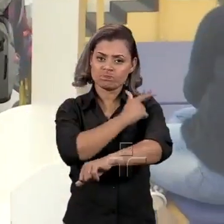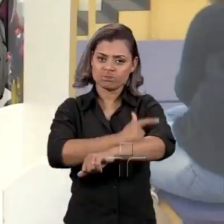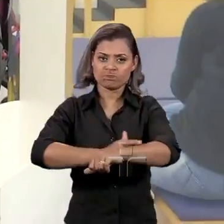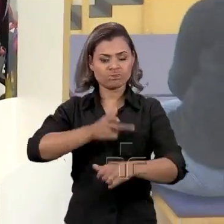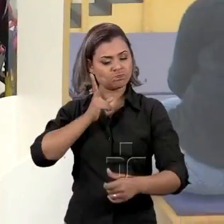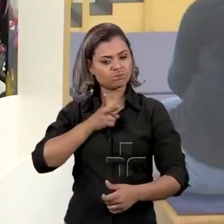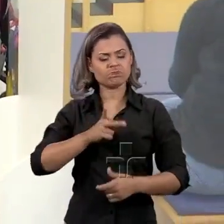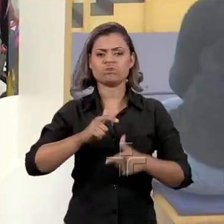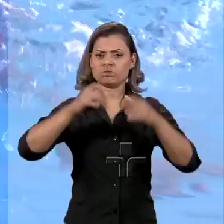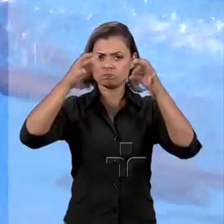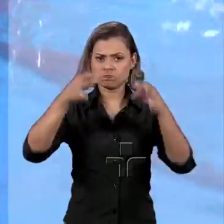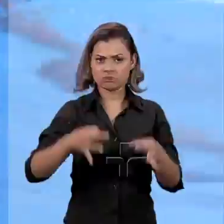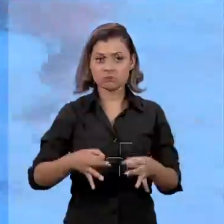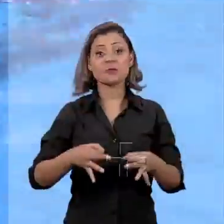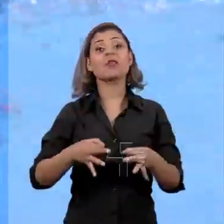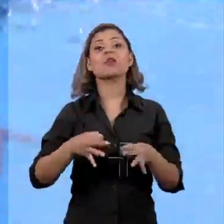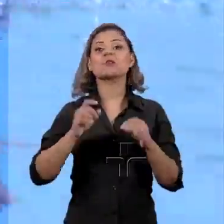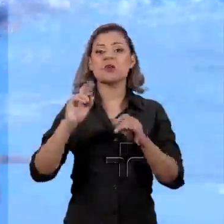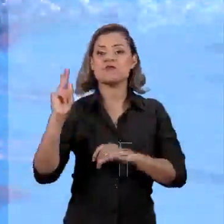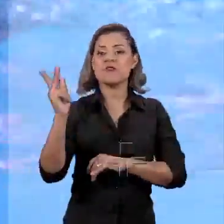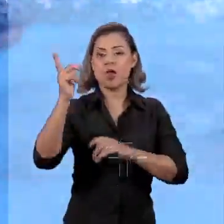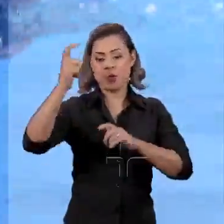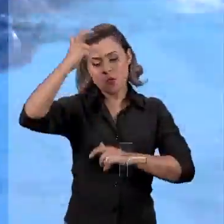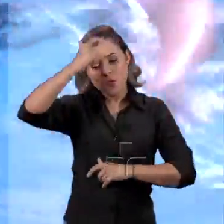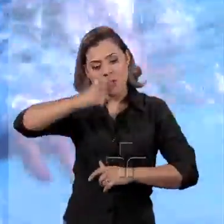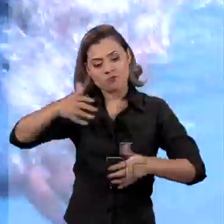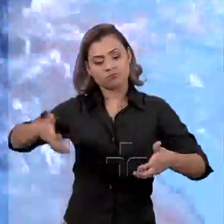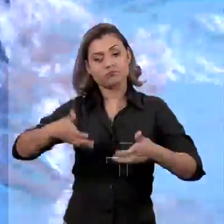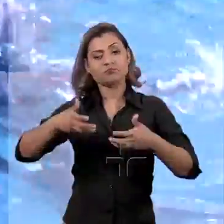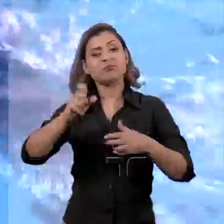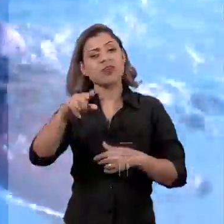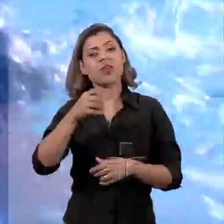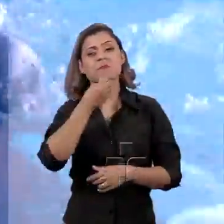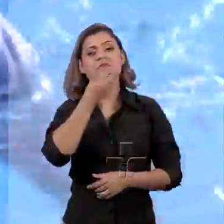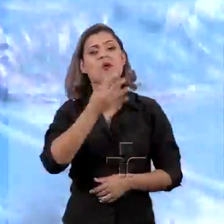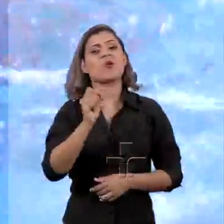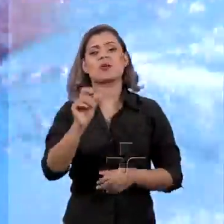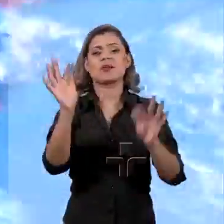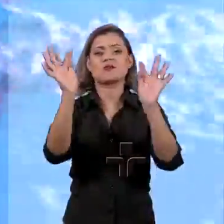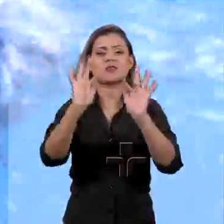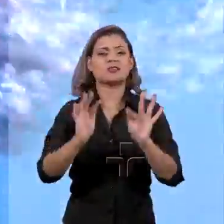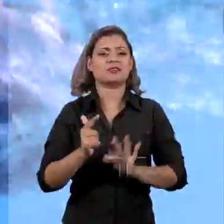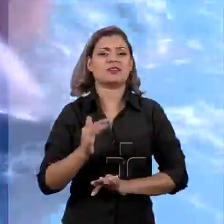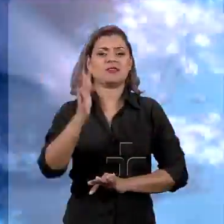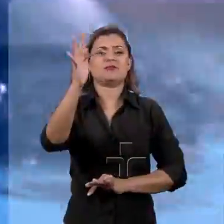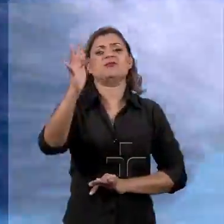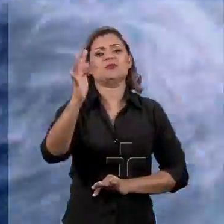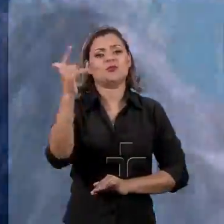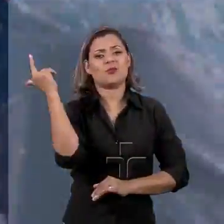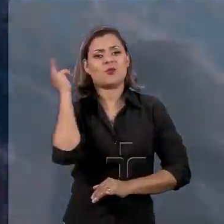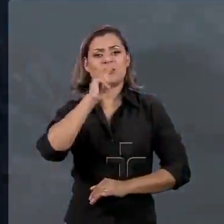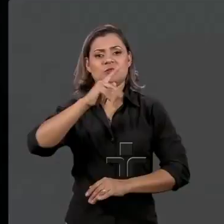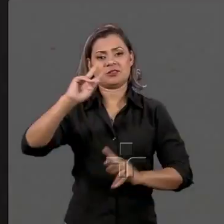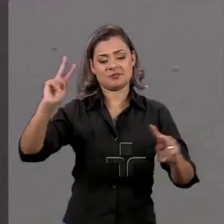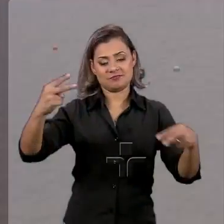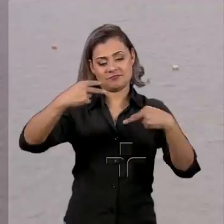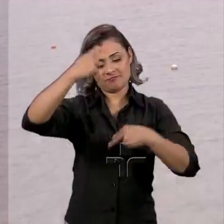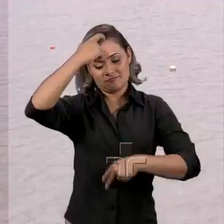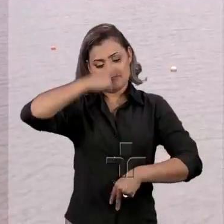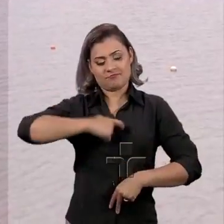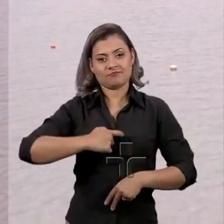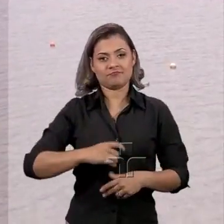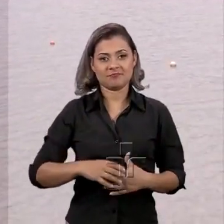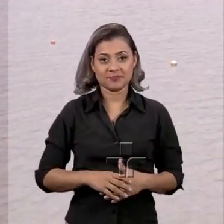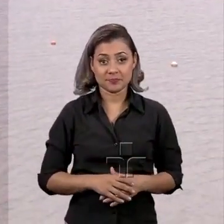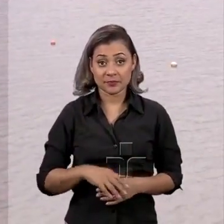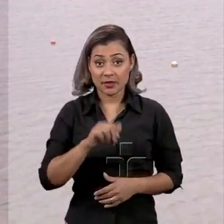essa educação, esse valor. A chance é muito grande da felicidade, do encontro consigo mesmo. A ACD